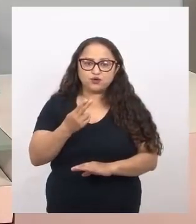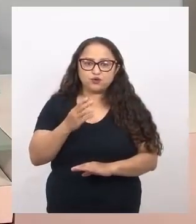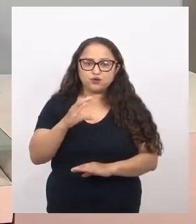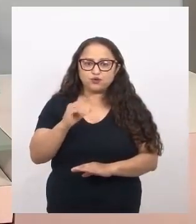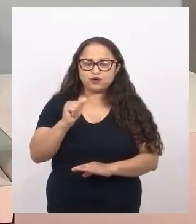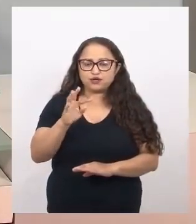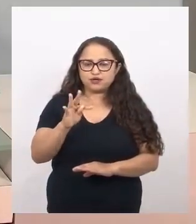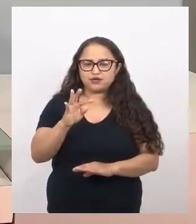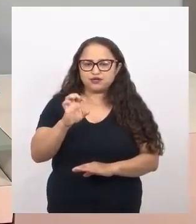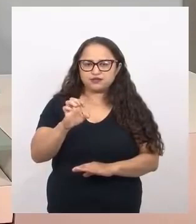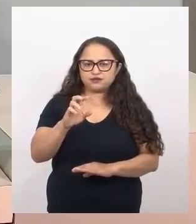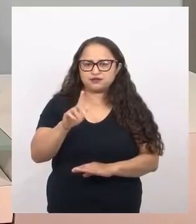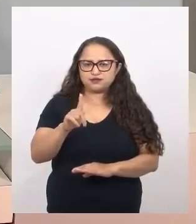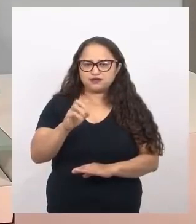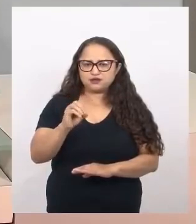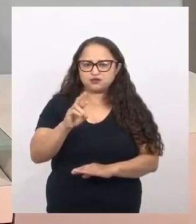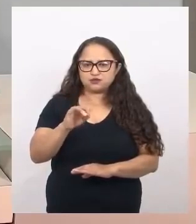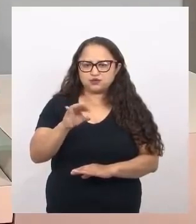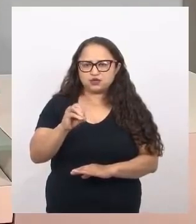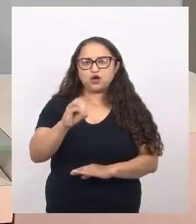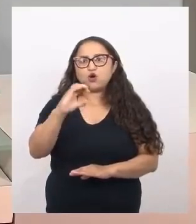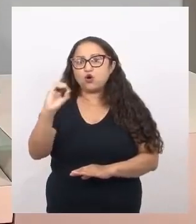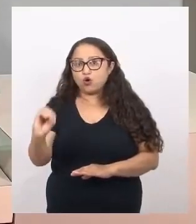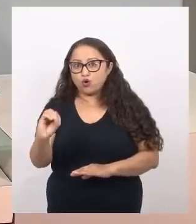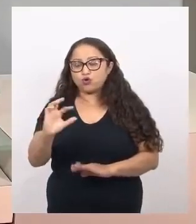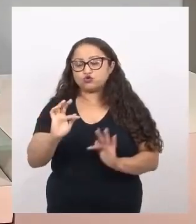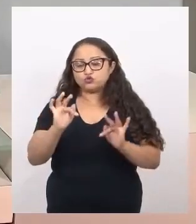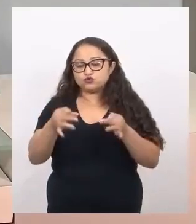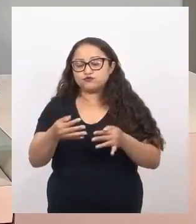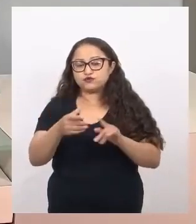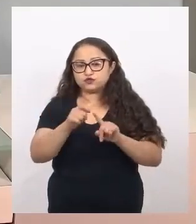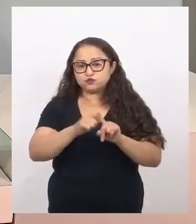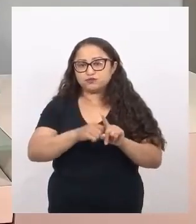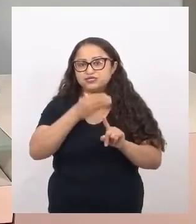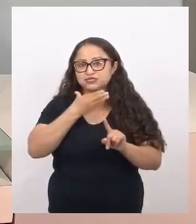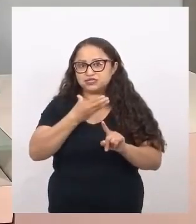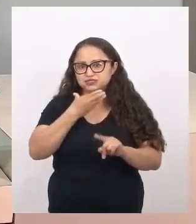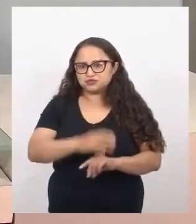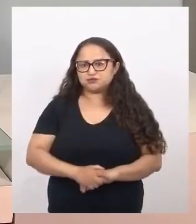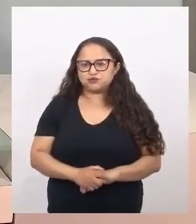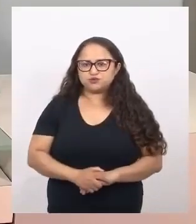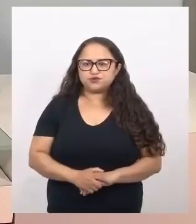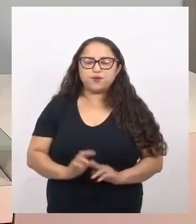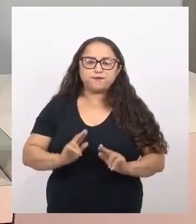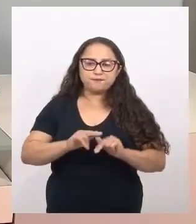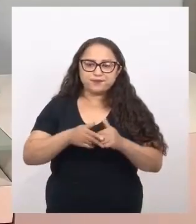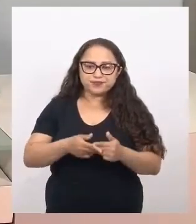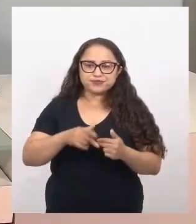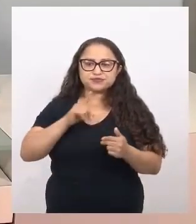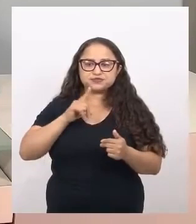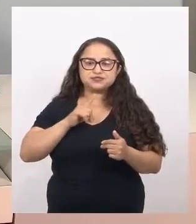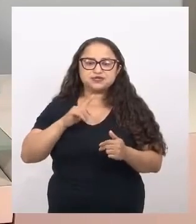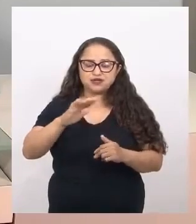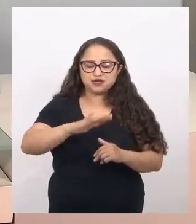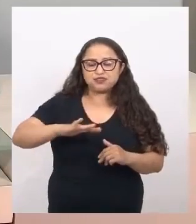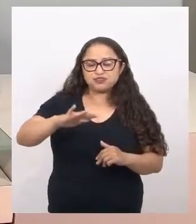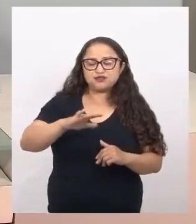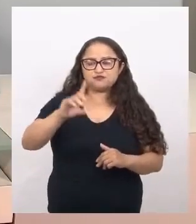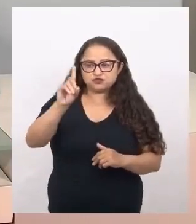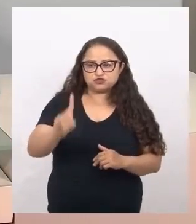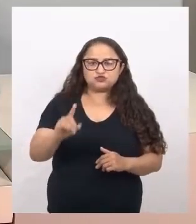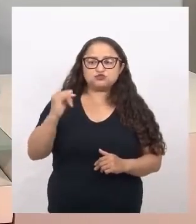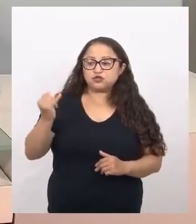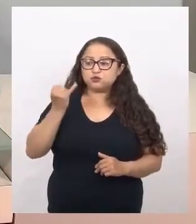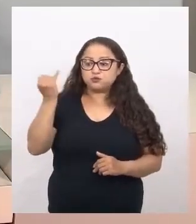de dezembro, tá bom? É nesse mesmo momento, por isso que a transferência que está acontecendo hoje a nível de diretoria é tão importante, para que